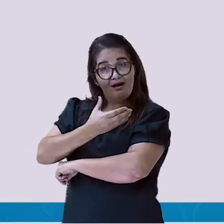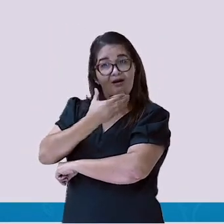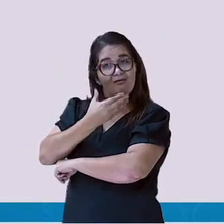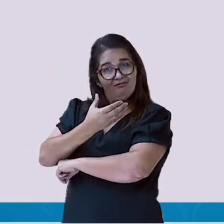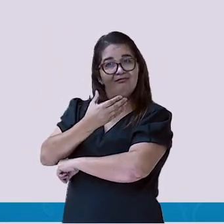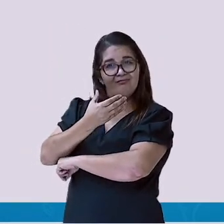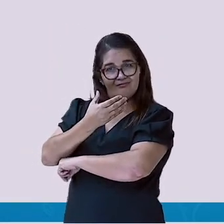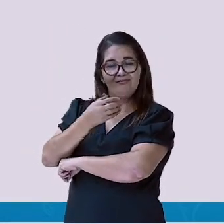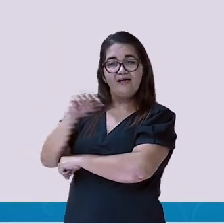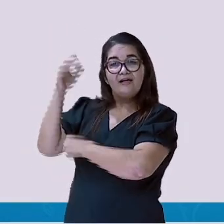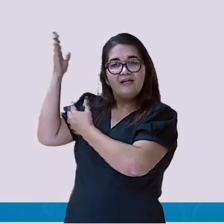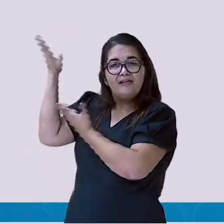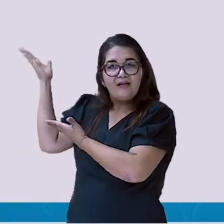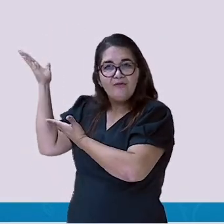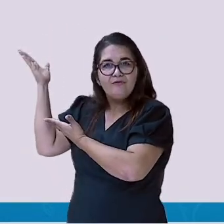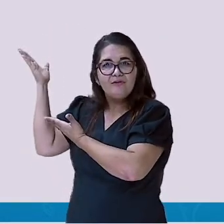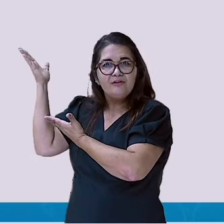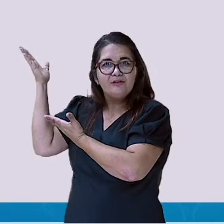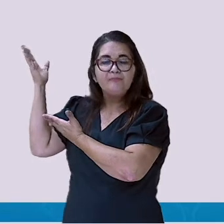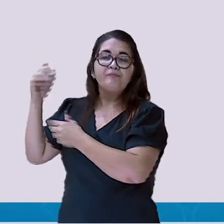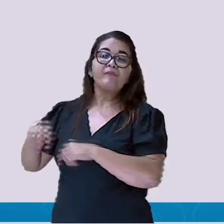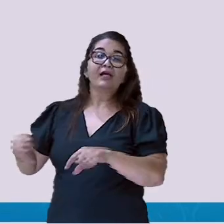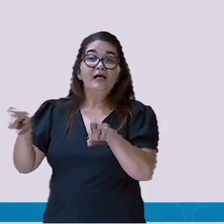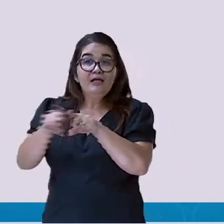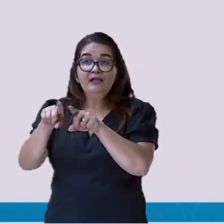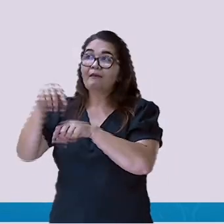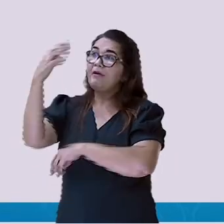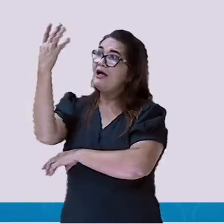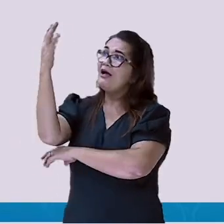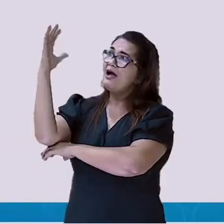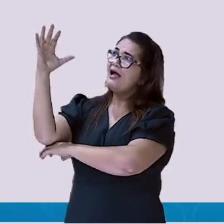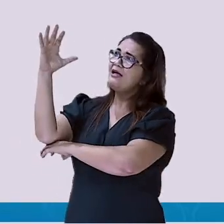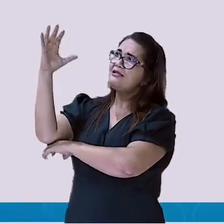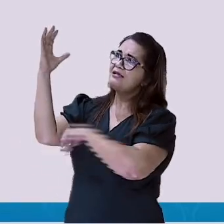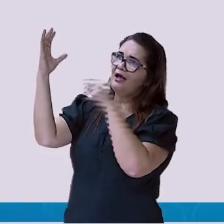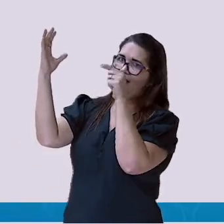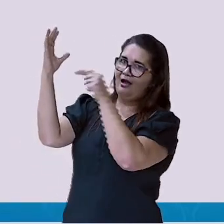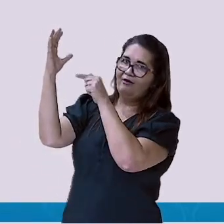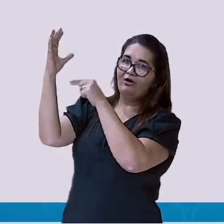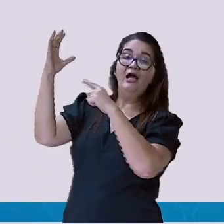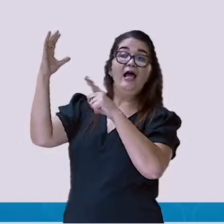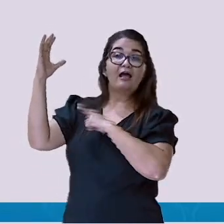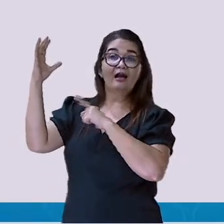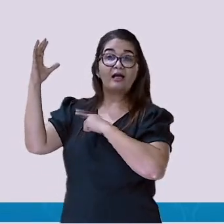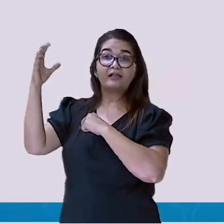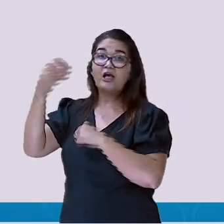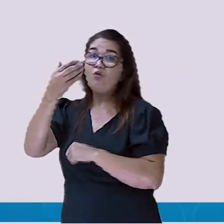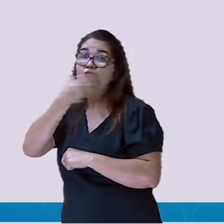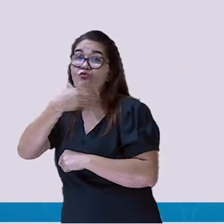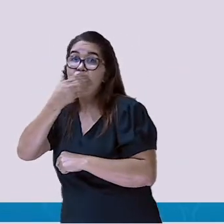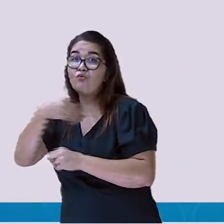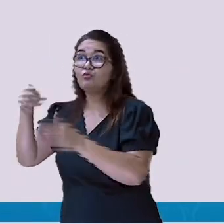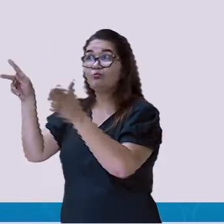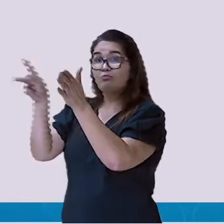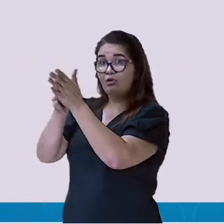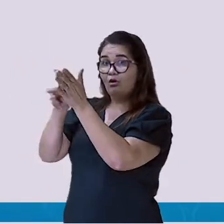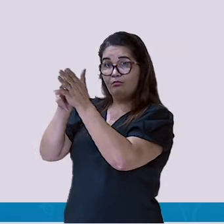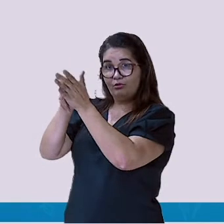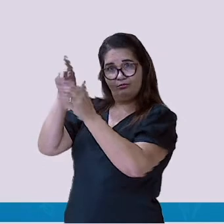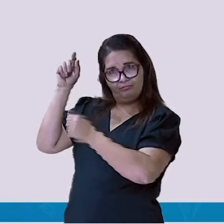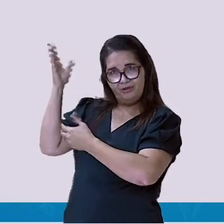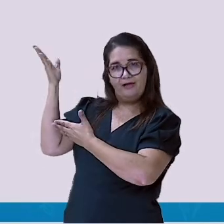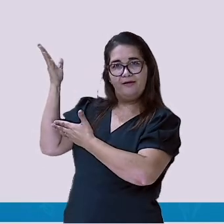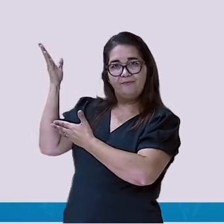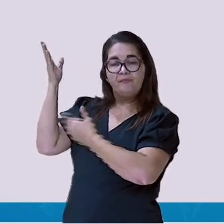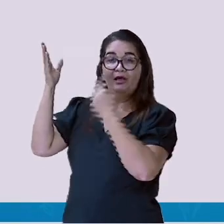um pinhão, né? É um fruto, né? São sementes, na verdade. E ele é usado na culinária.